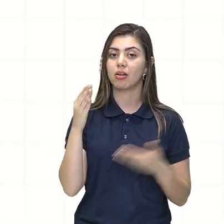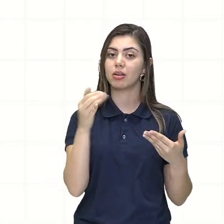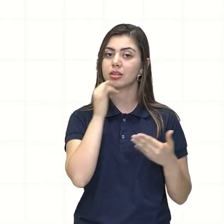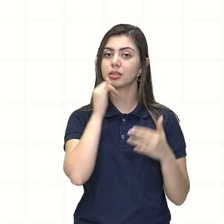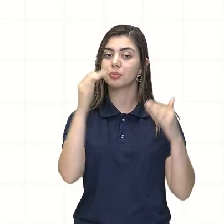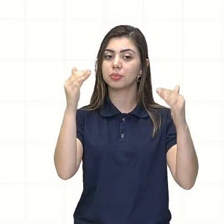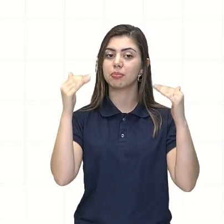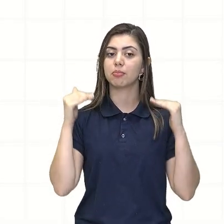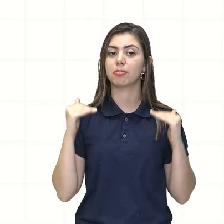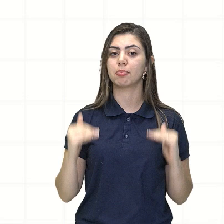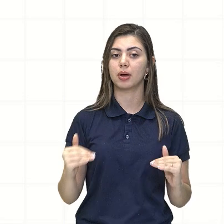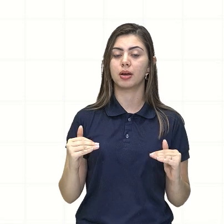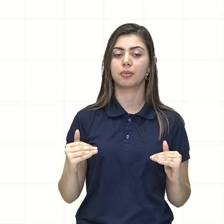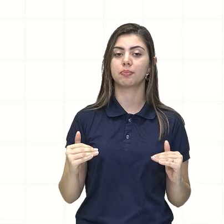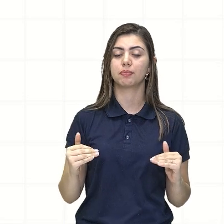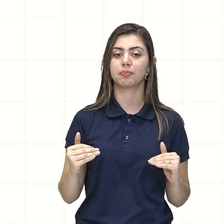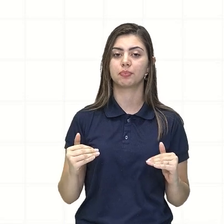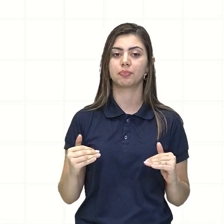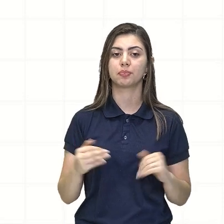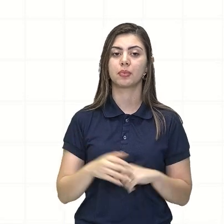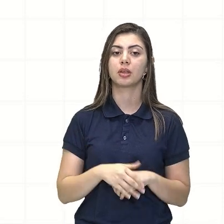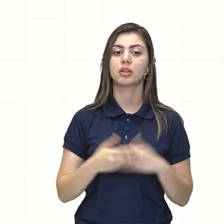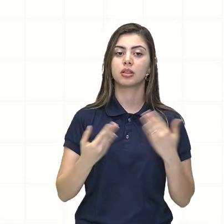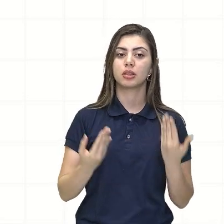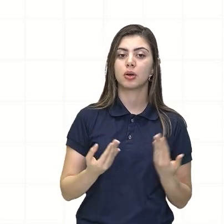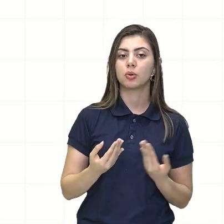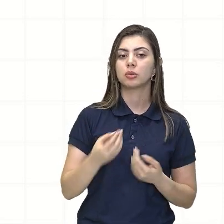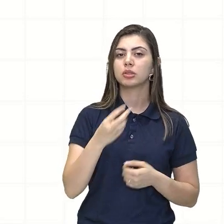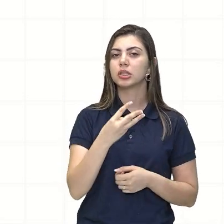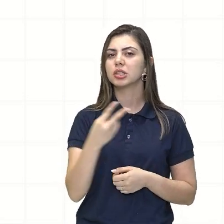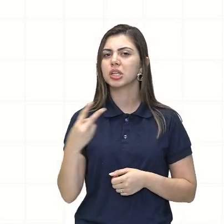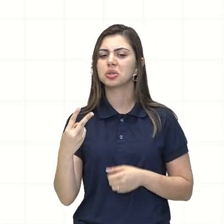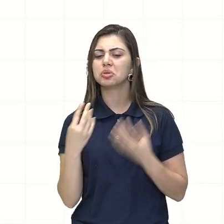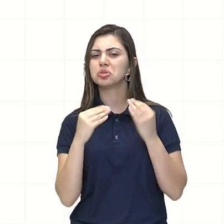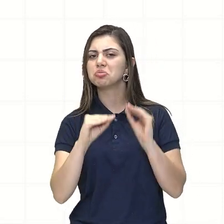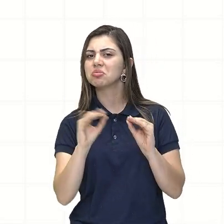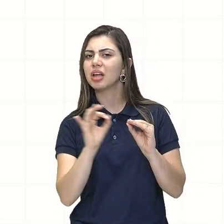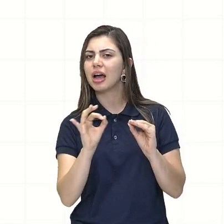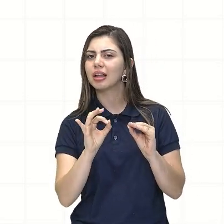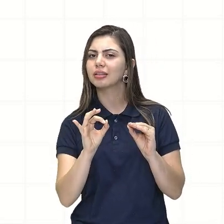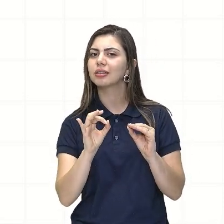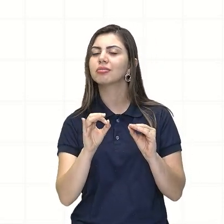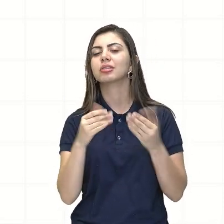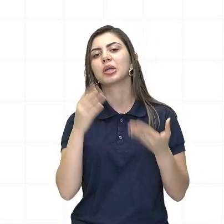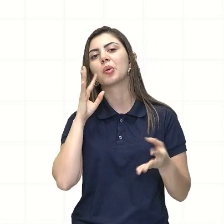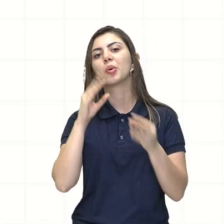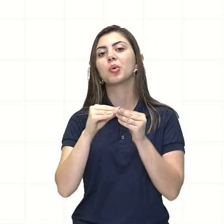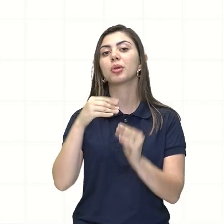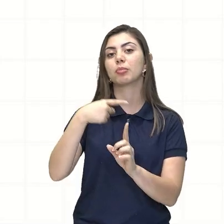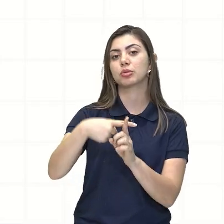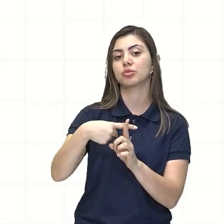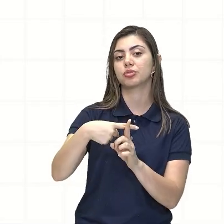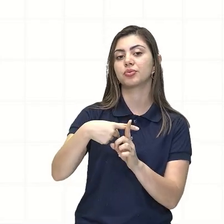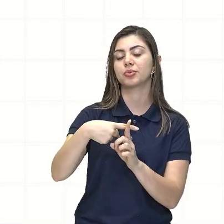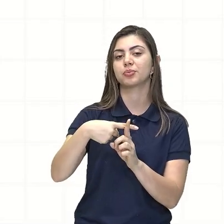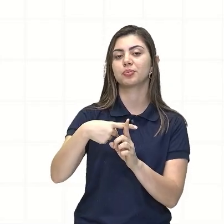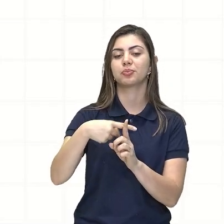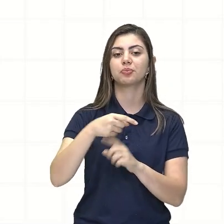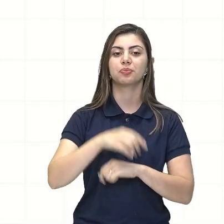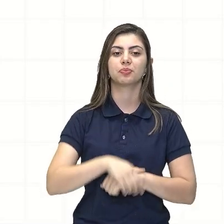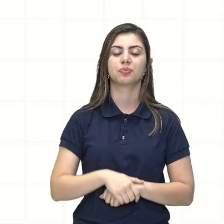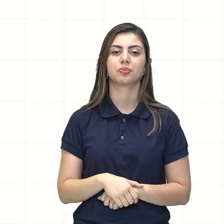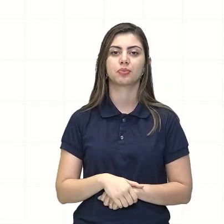exemplo. Pelo jogo de sinal. 32 não está aparecendo sinal, né? Se não aparece, é mais.